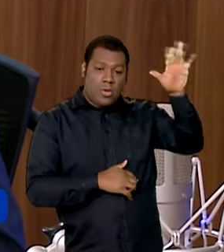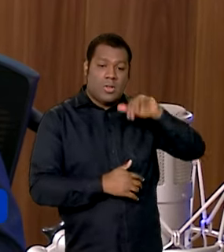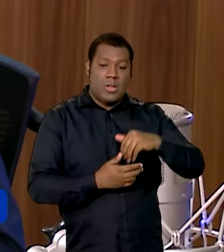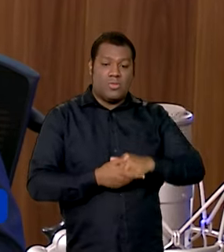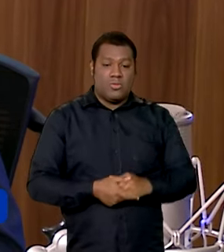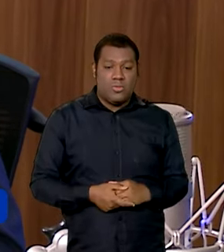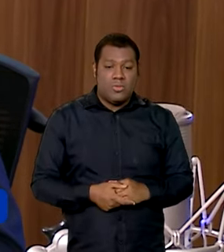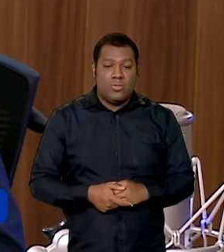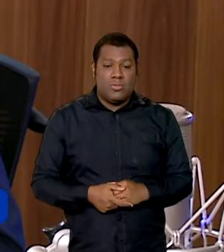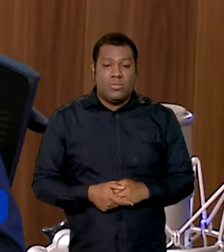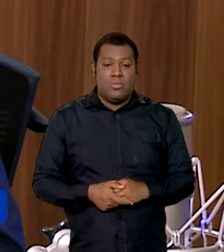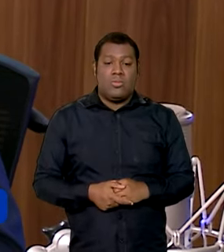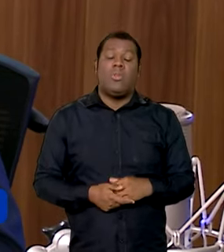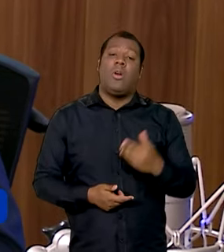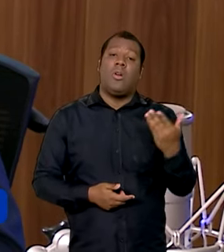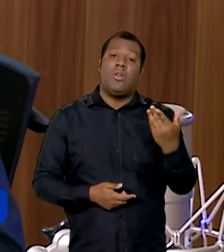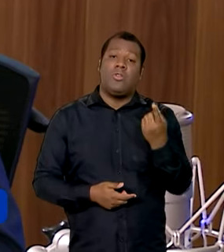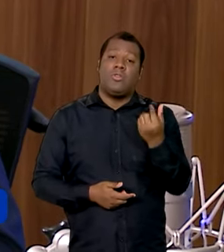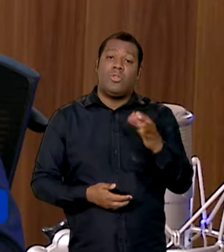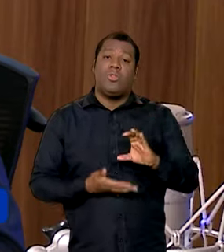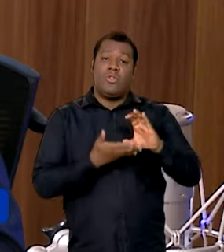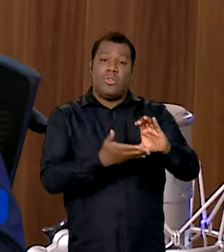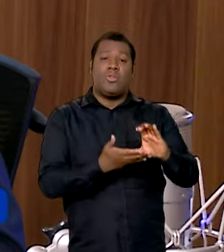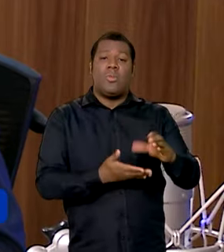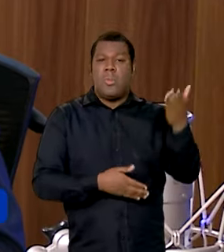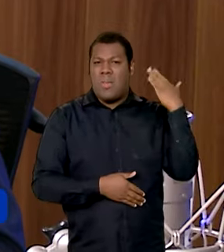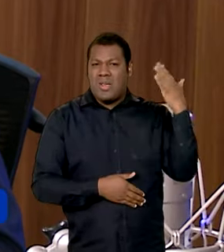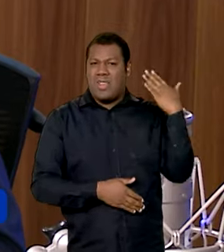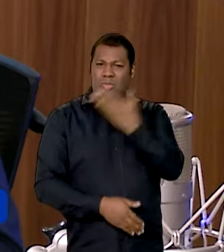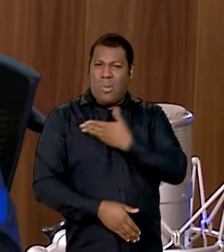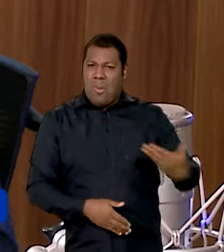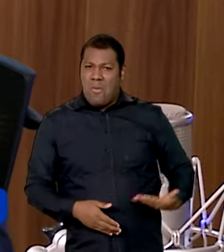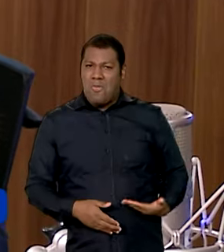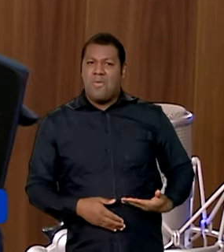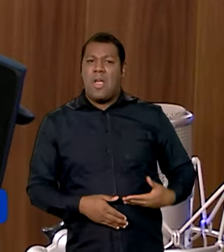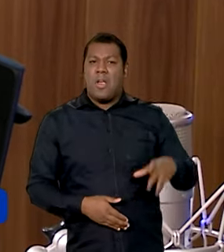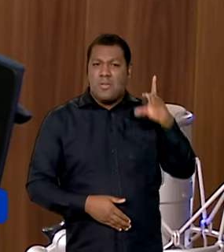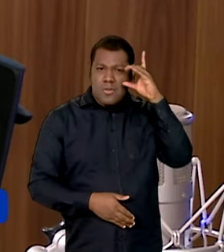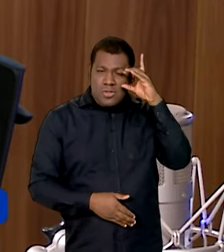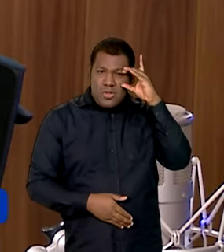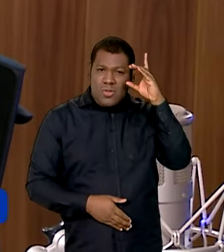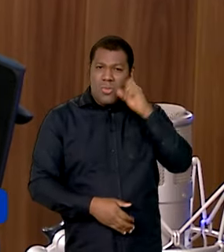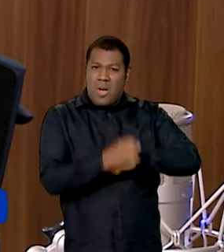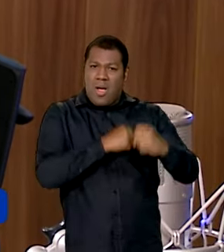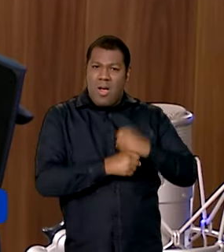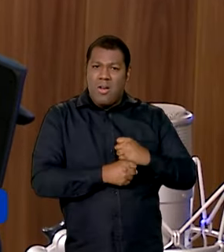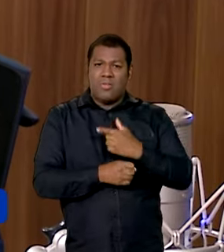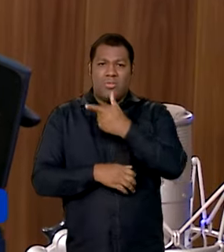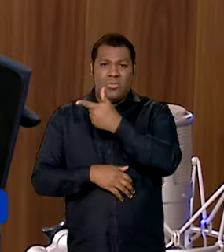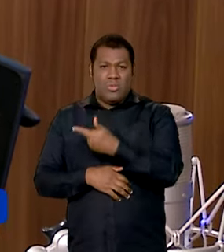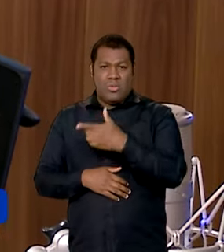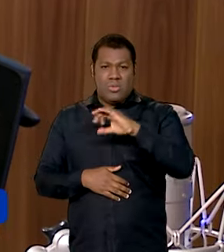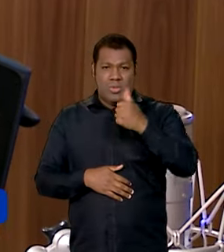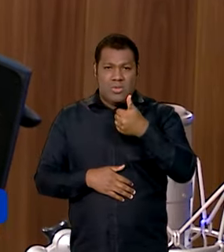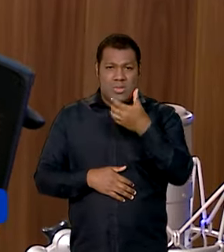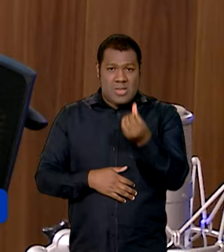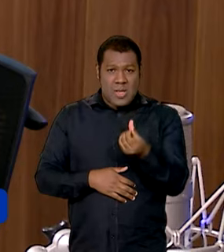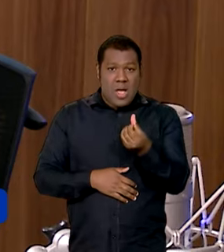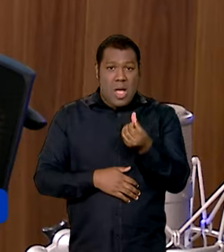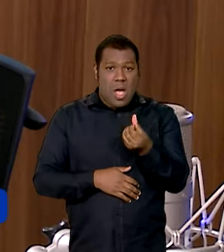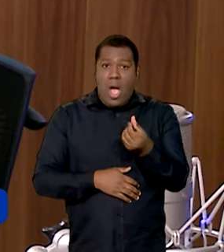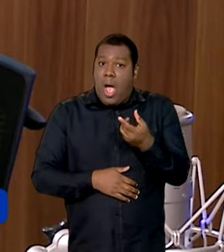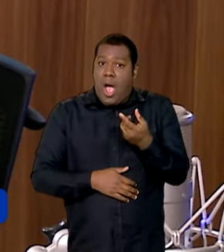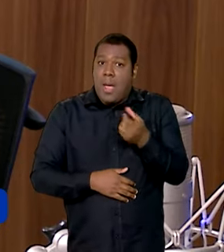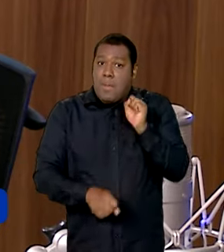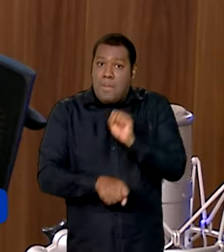vez que recebeu aporte de dinheiro foi na no governo Dilma em 2016 estavam esses anos todos sem receber